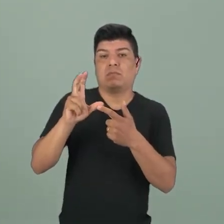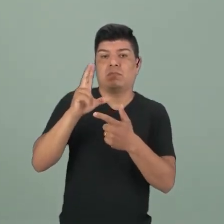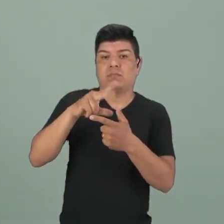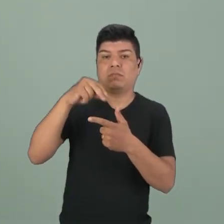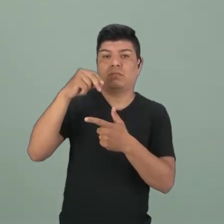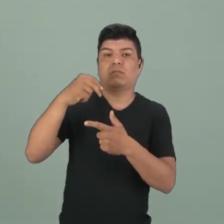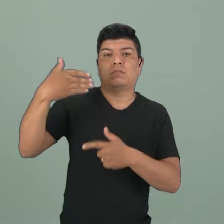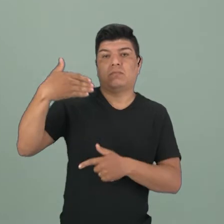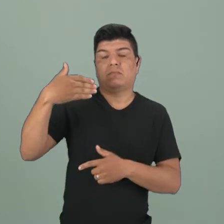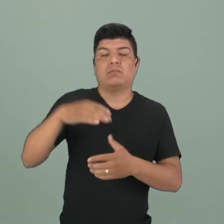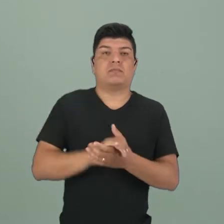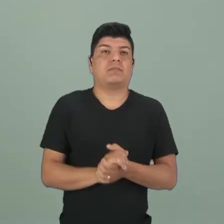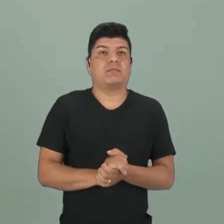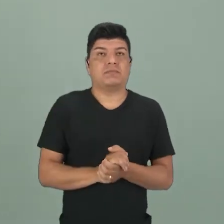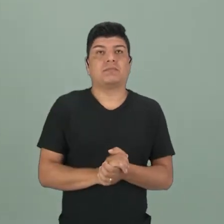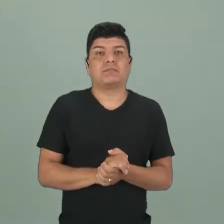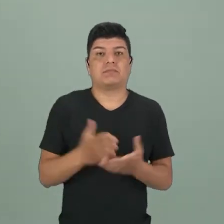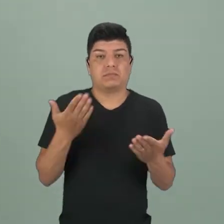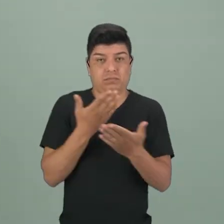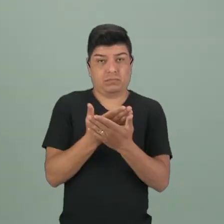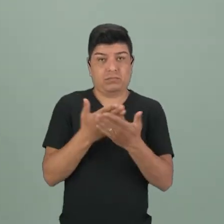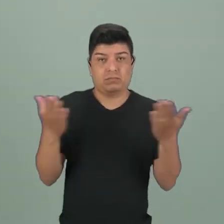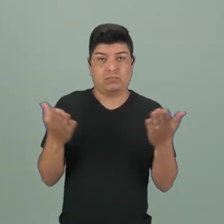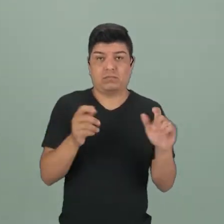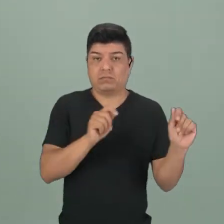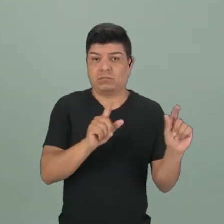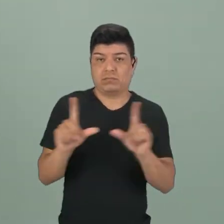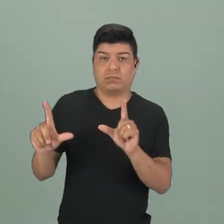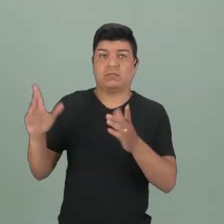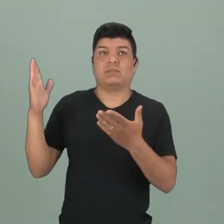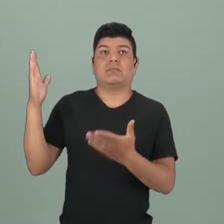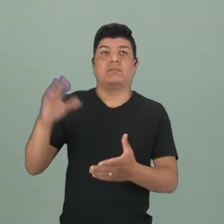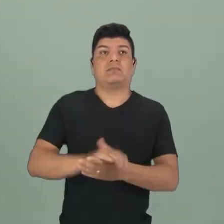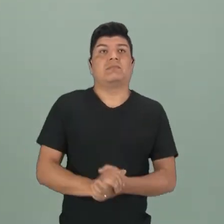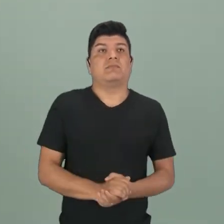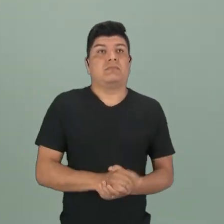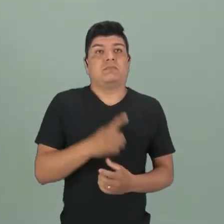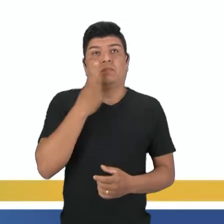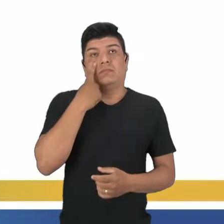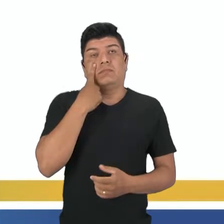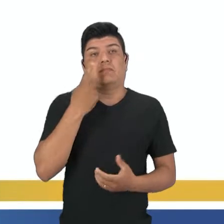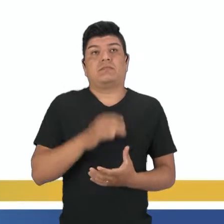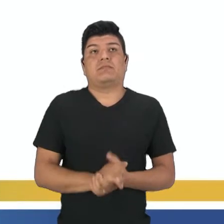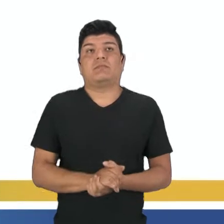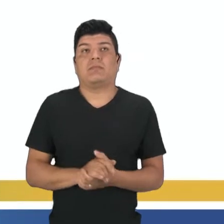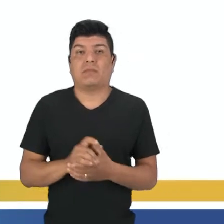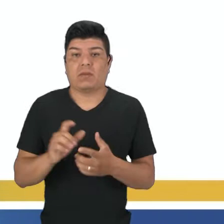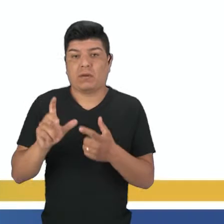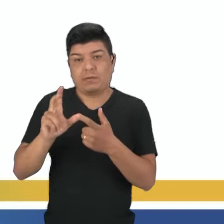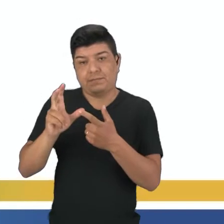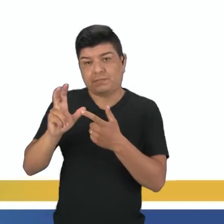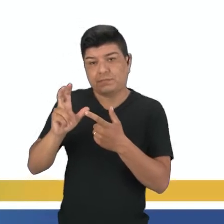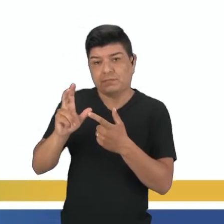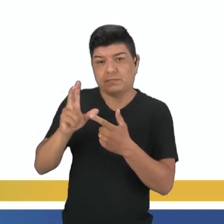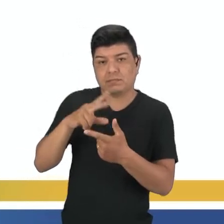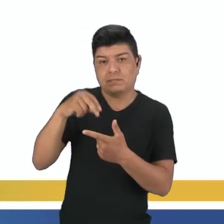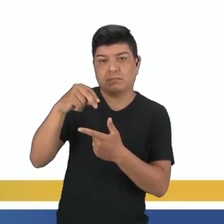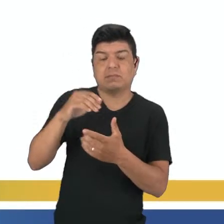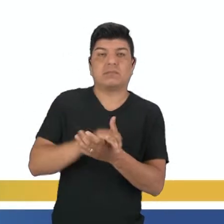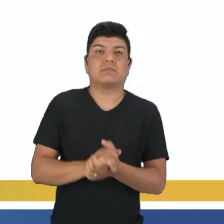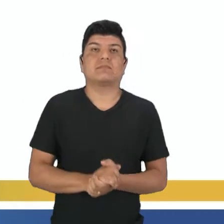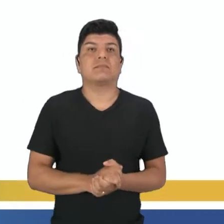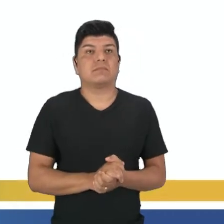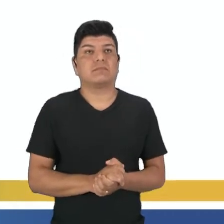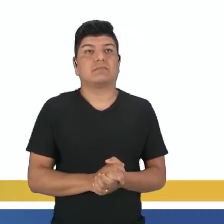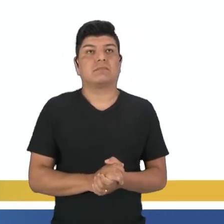frequência. E é isso que vamos estudar hoje, galerinha. Vamos para o nosso slide. Aí na tela, né, os advérbios de frequência. Vamos começar